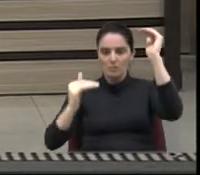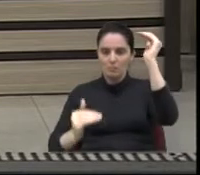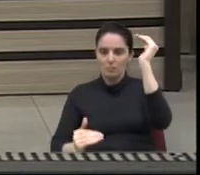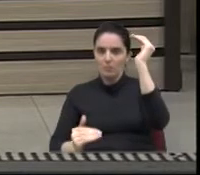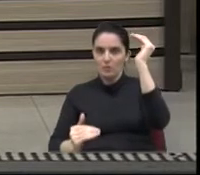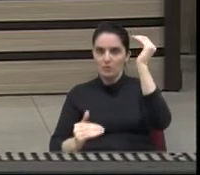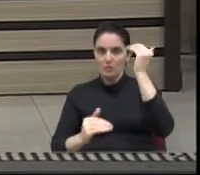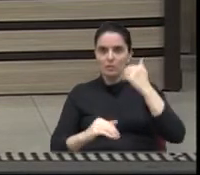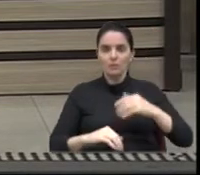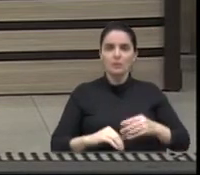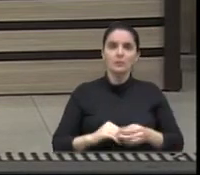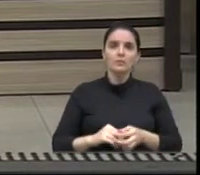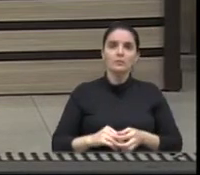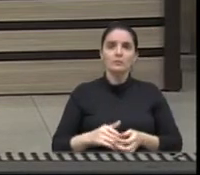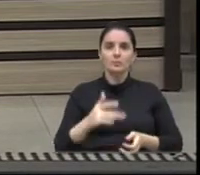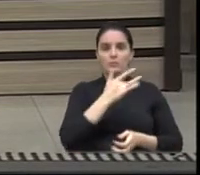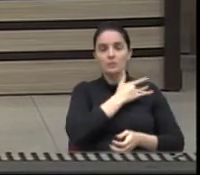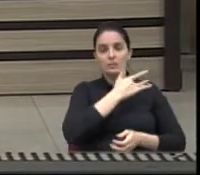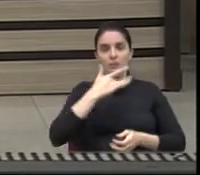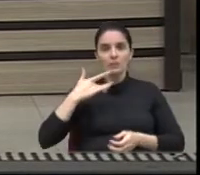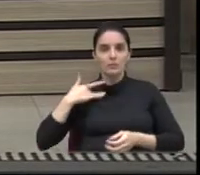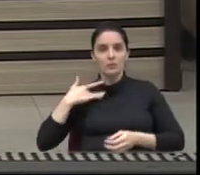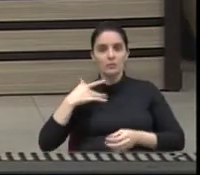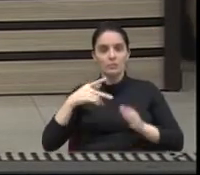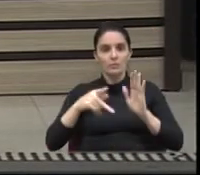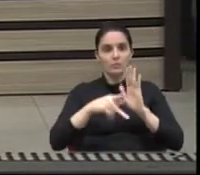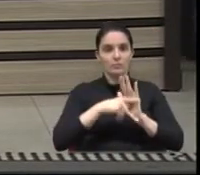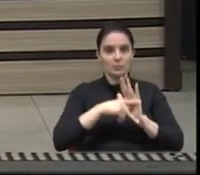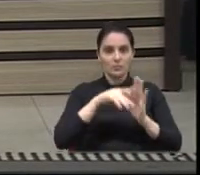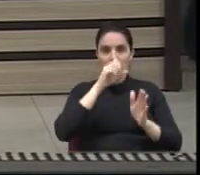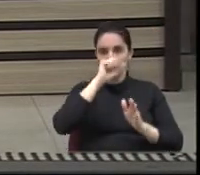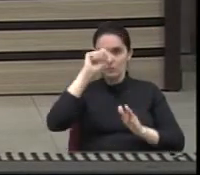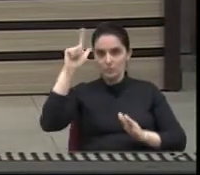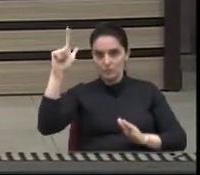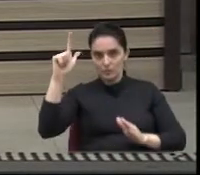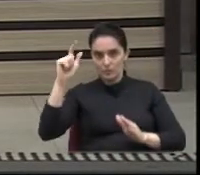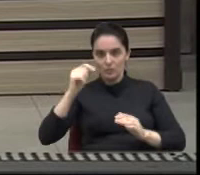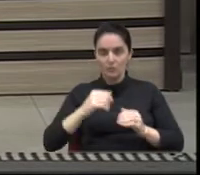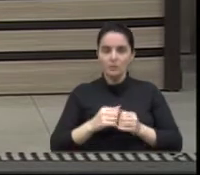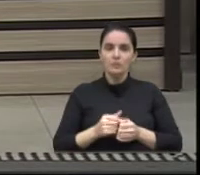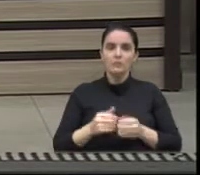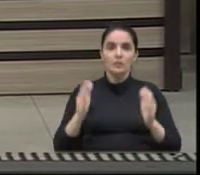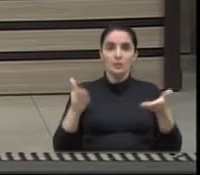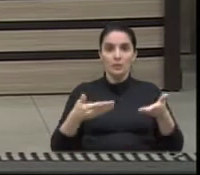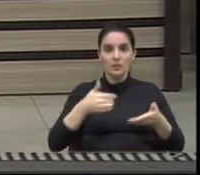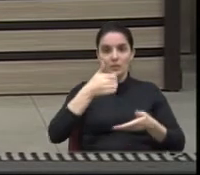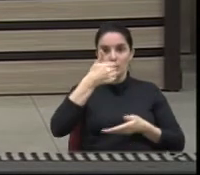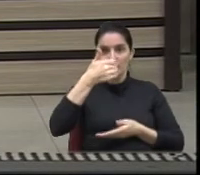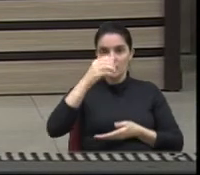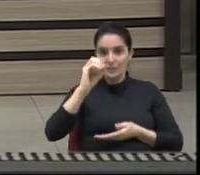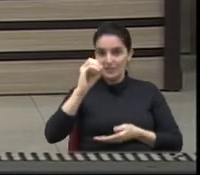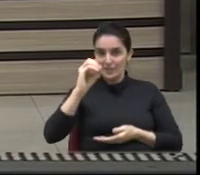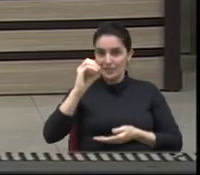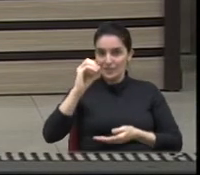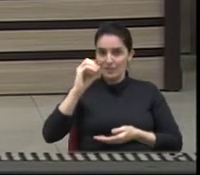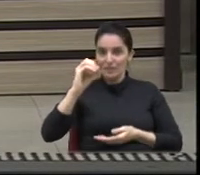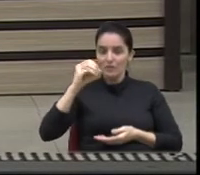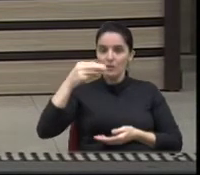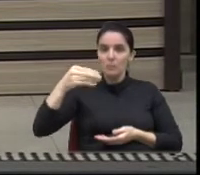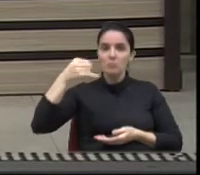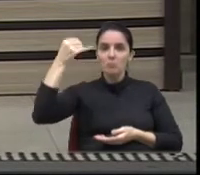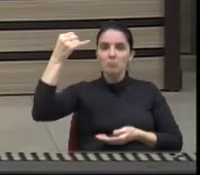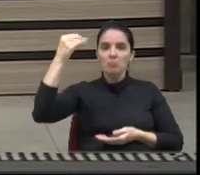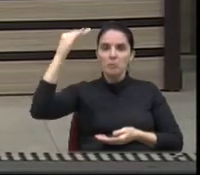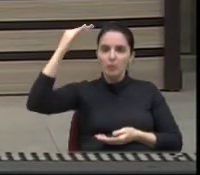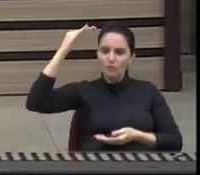Fundo Municipal de Saúde de Limeira, que o tornou negativo em aproximadamente 10 milhões de reais durante o ano